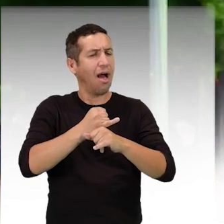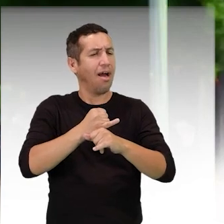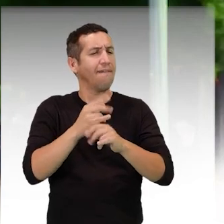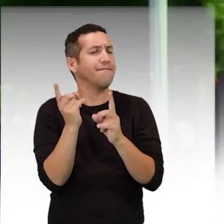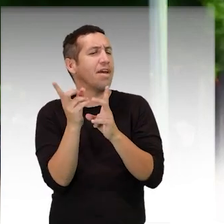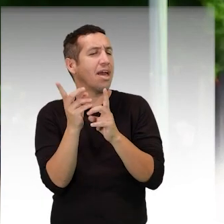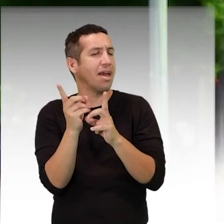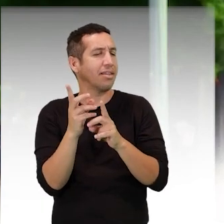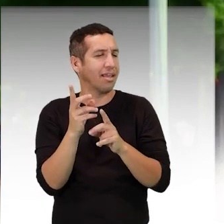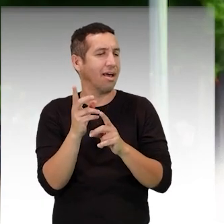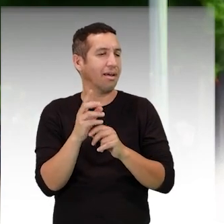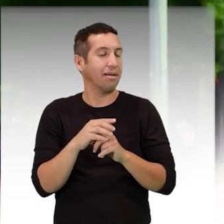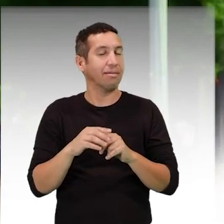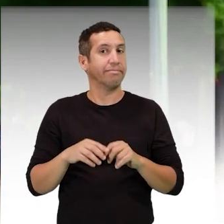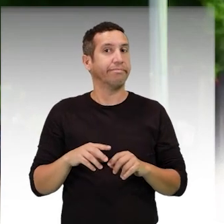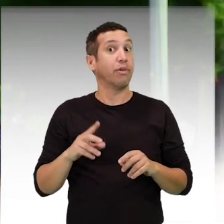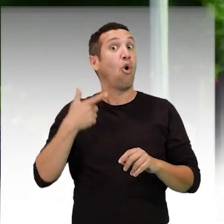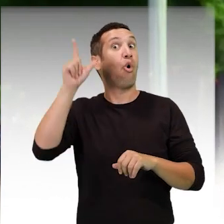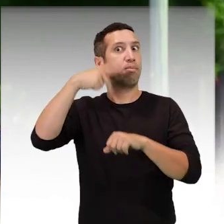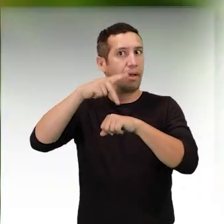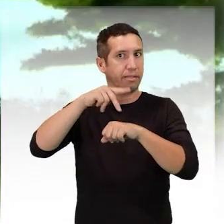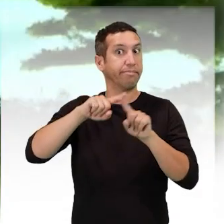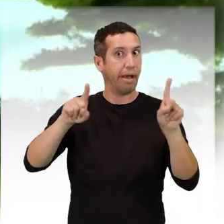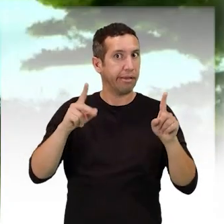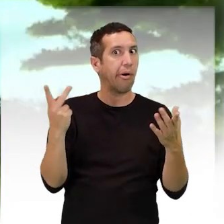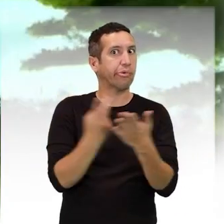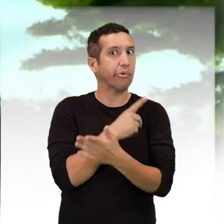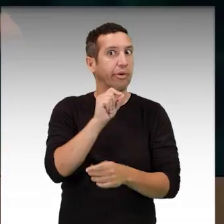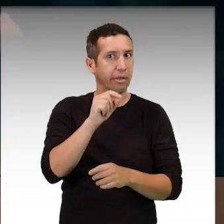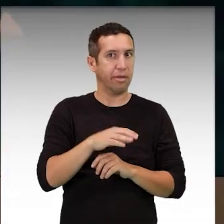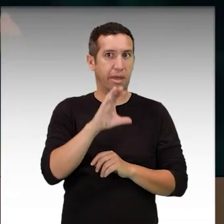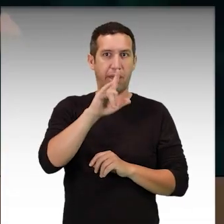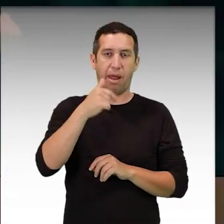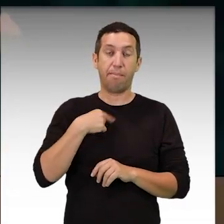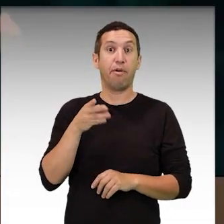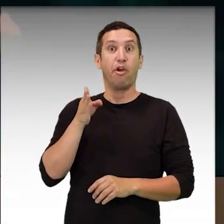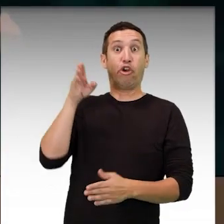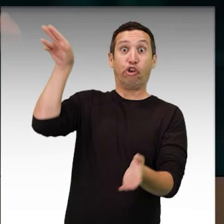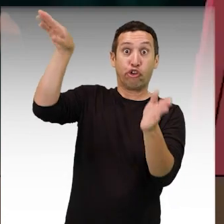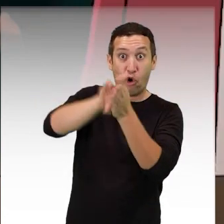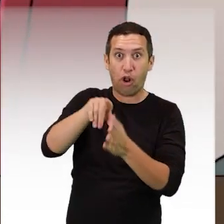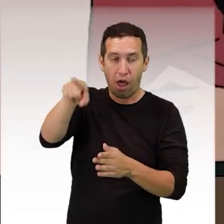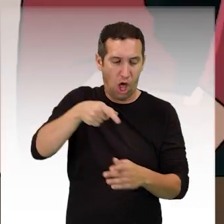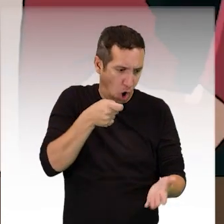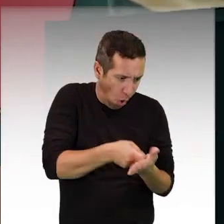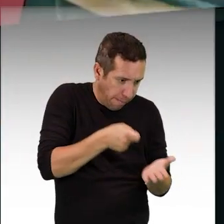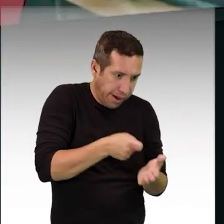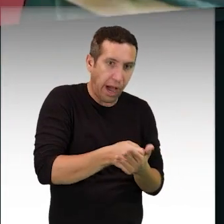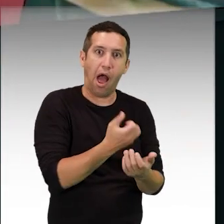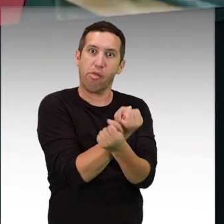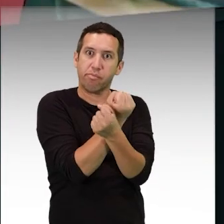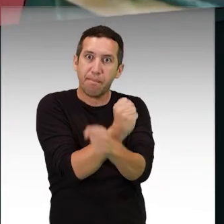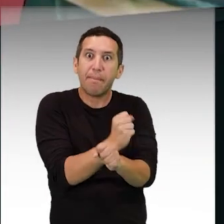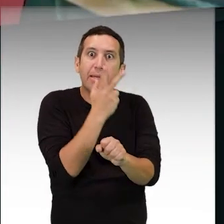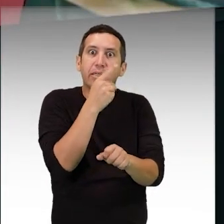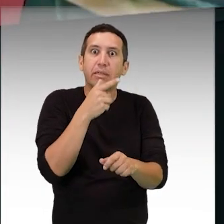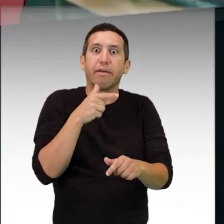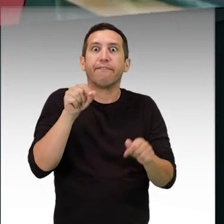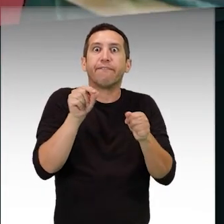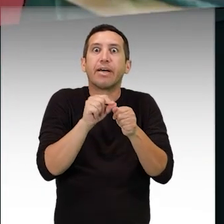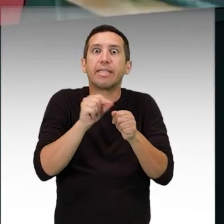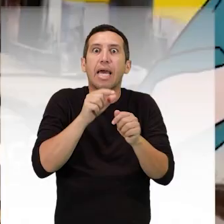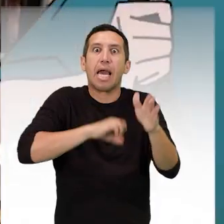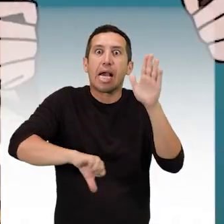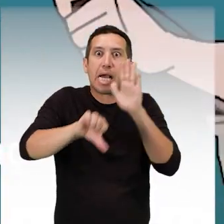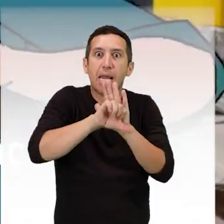país. Mas essa história tem outro lado. Ele foi submetido ao trabalho escravo e obrigado a cometer crimes